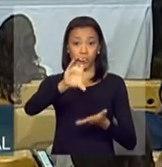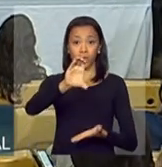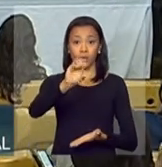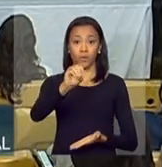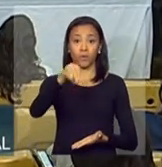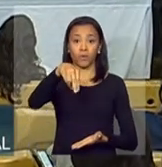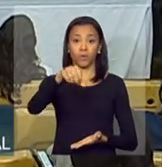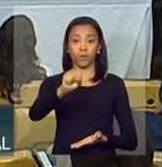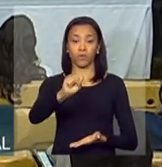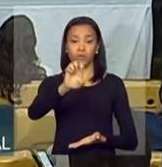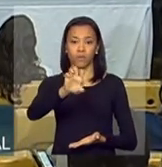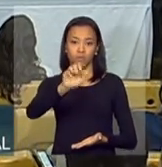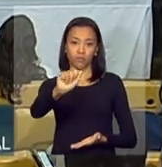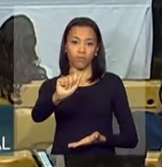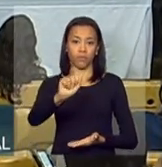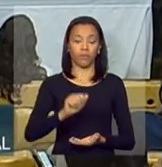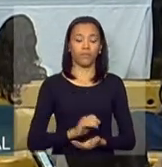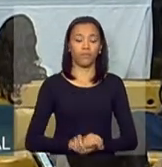bem.